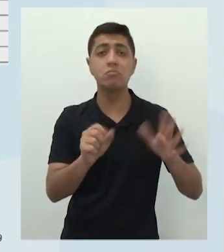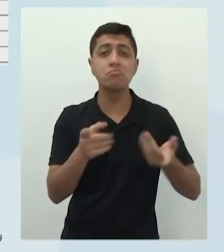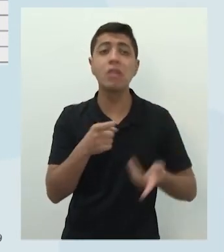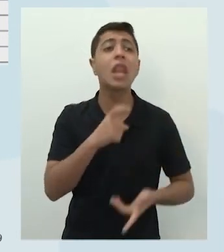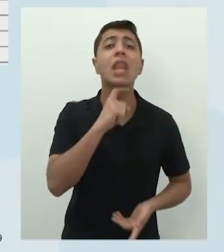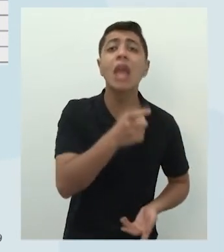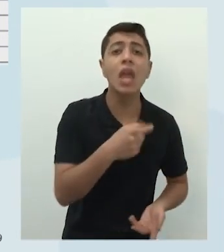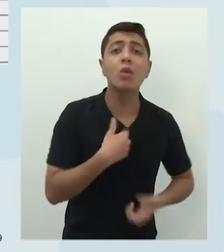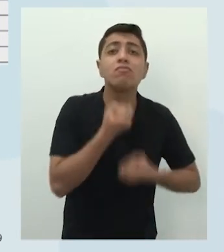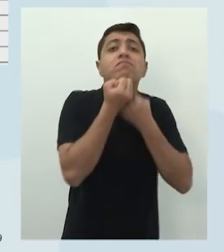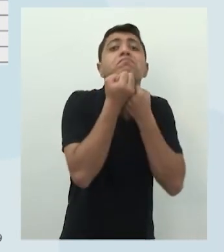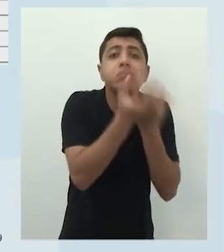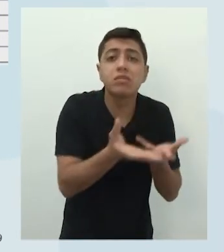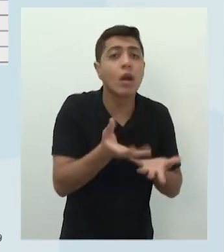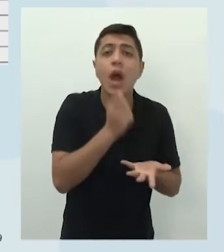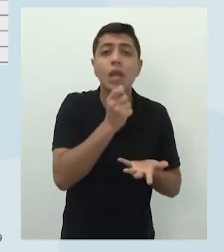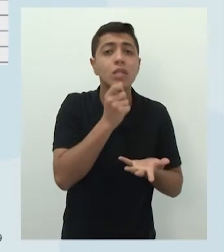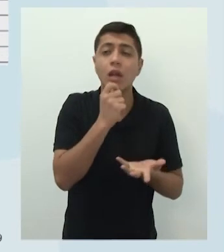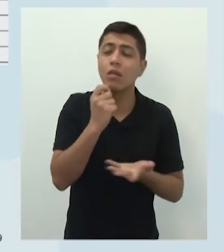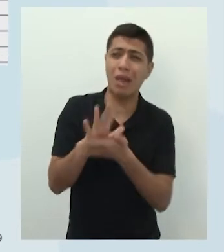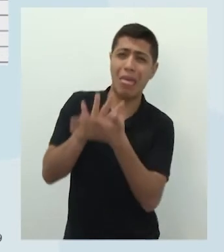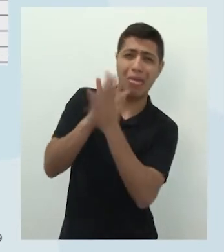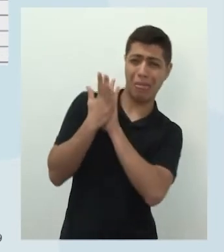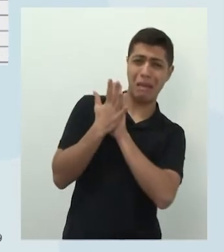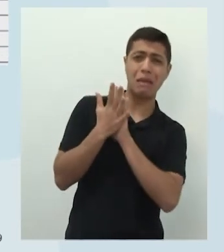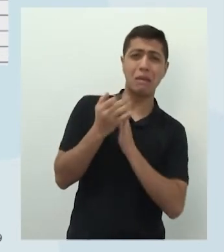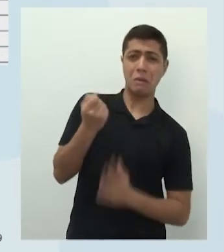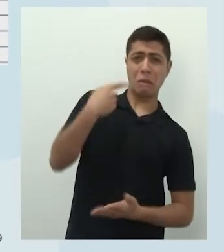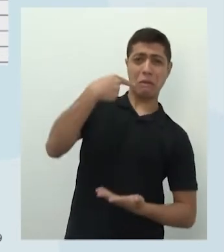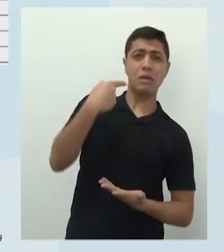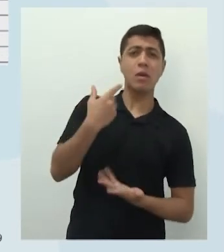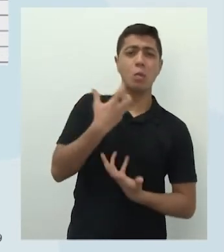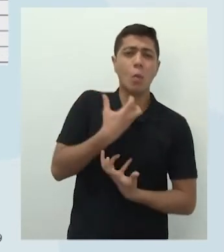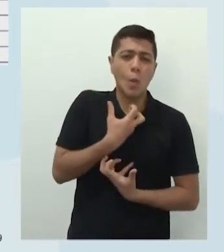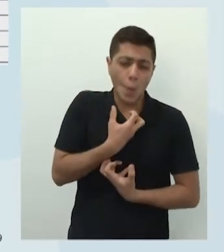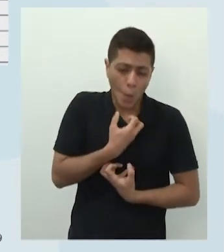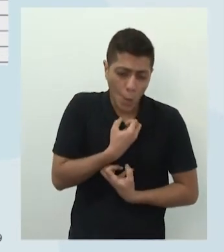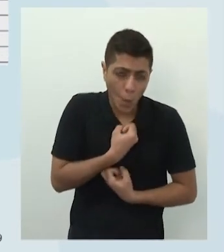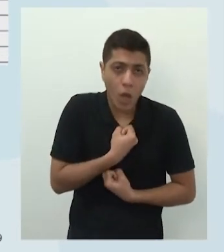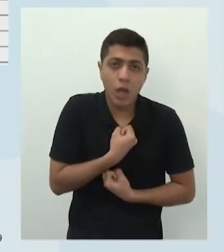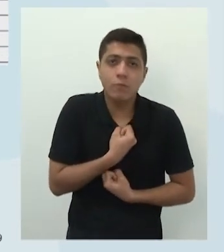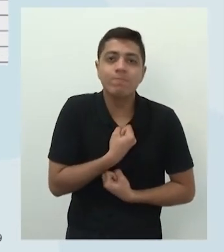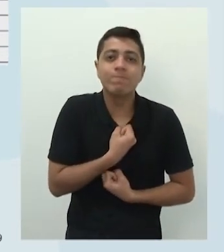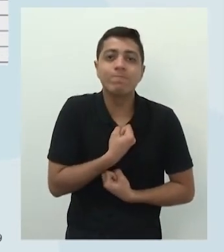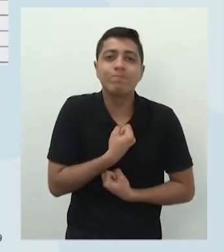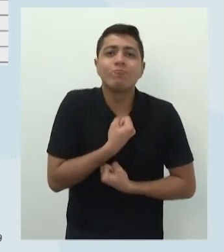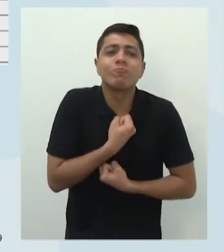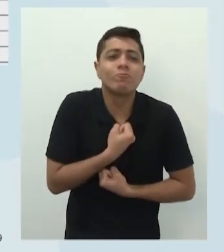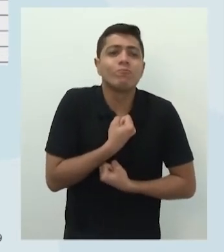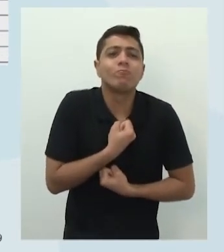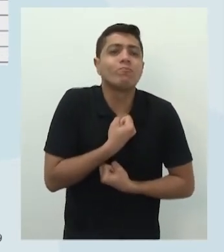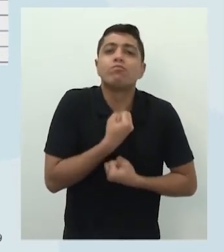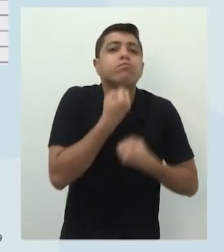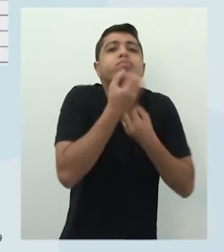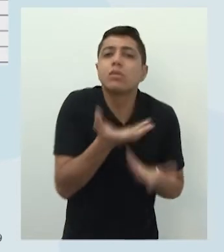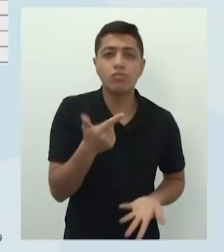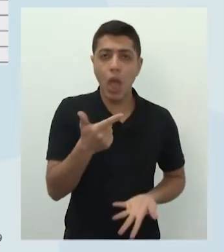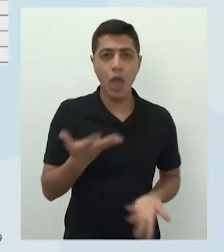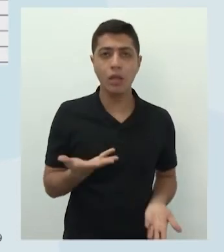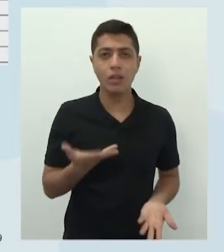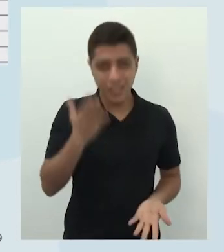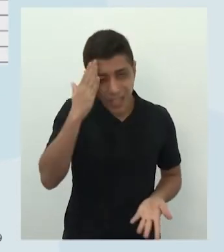Para quem que eu contei quando eu me senti ofendido? Olha o número. 10% para um amigo,